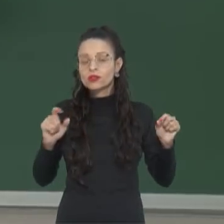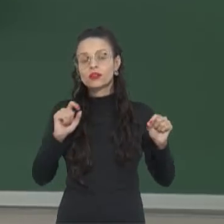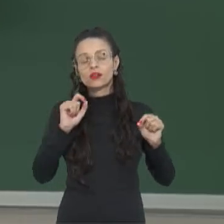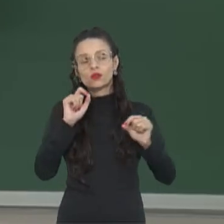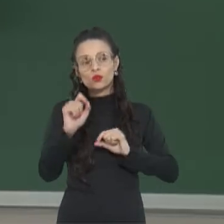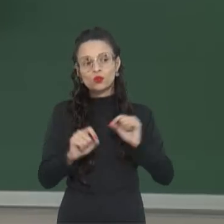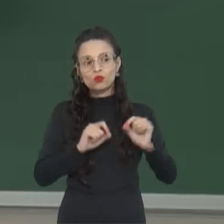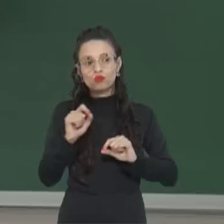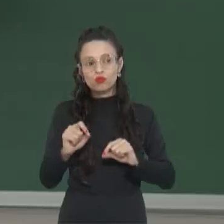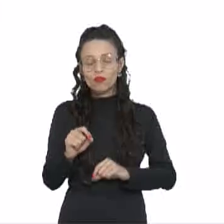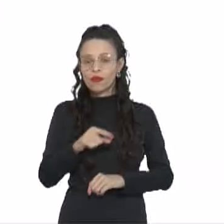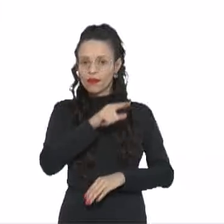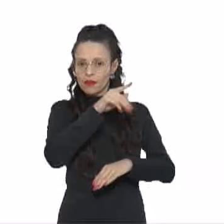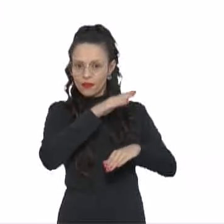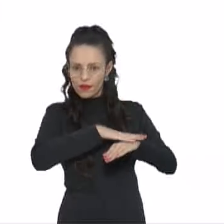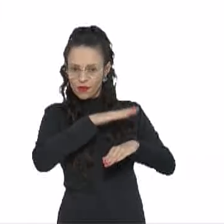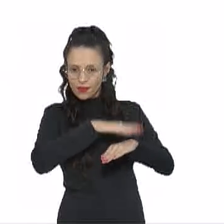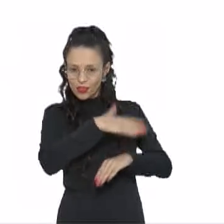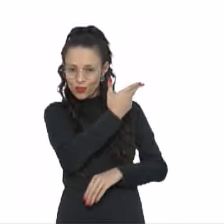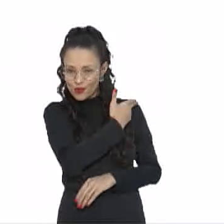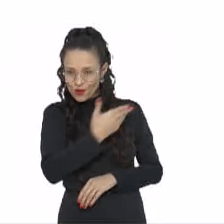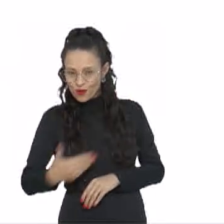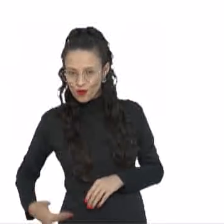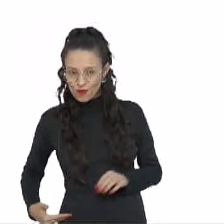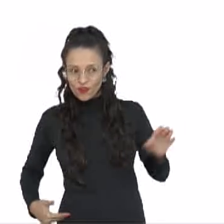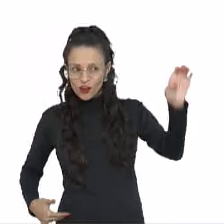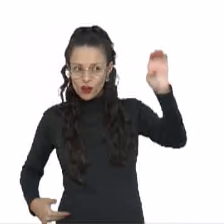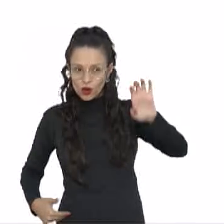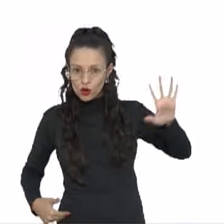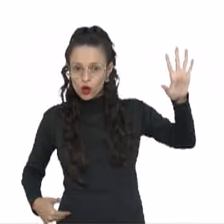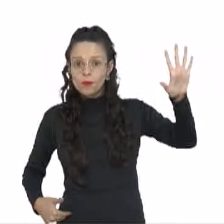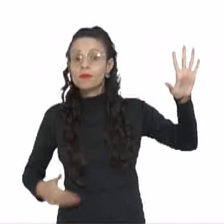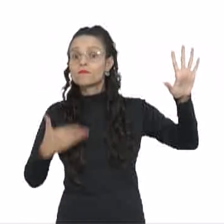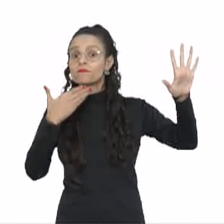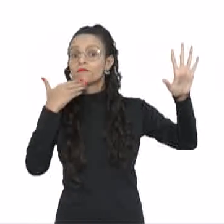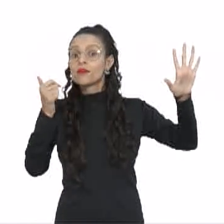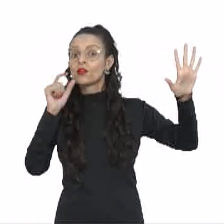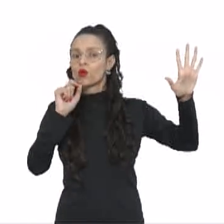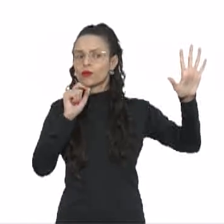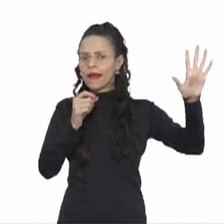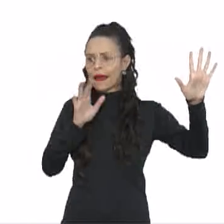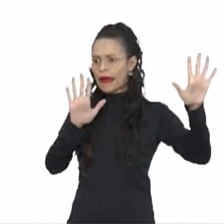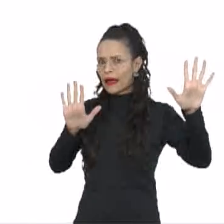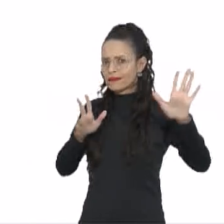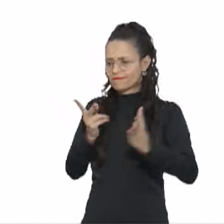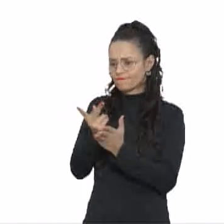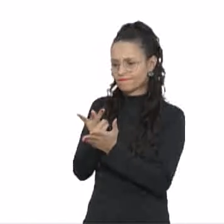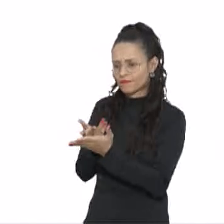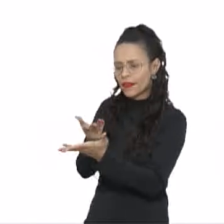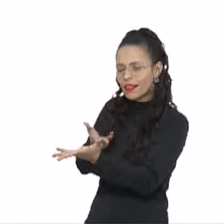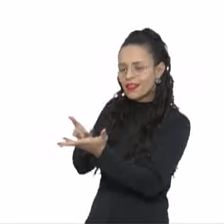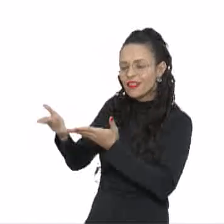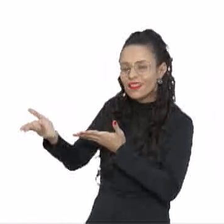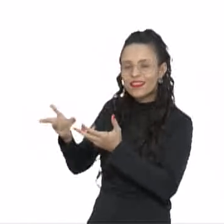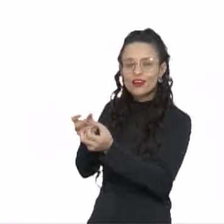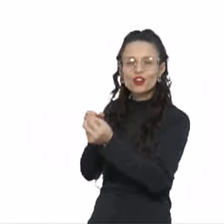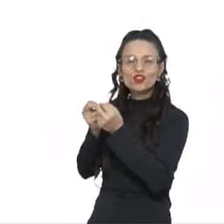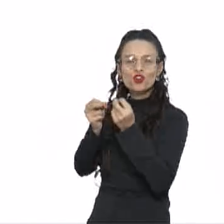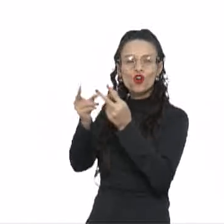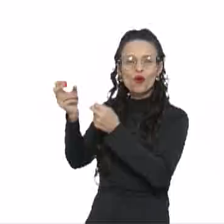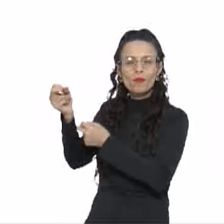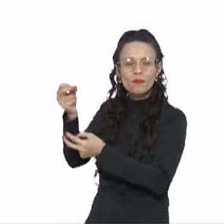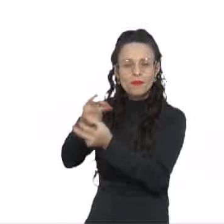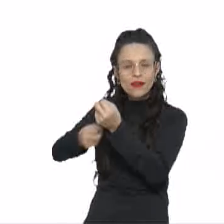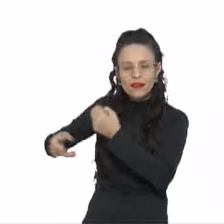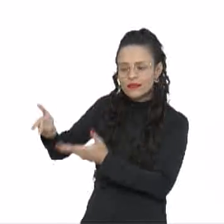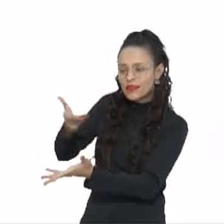casos, esses governantes perceberam que seria melhor manter boas relações comerciais e diplomáticas